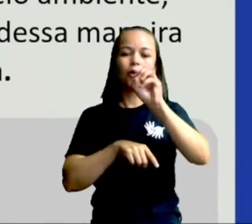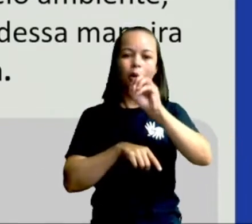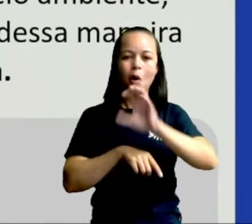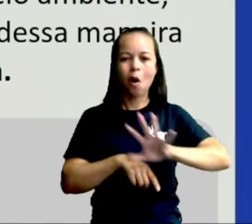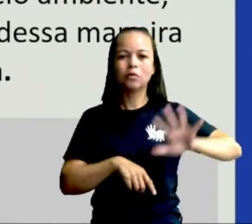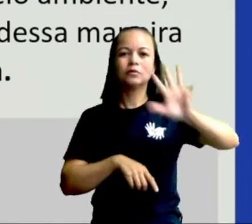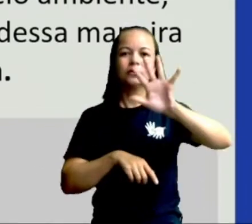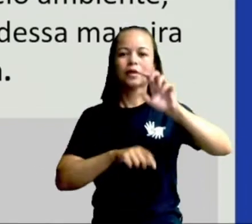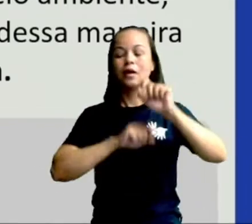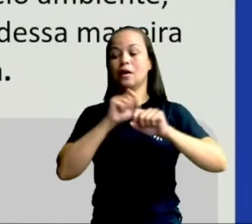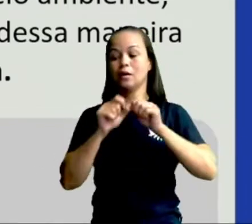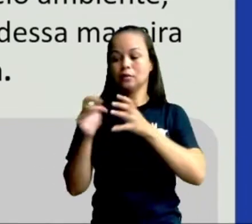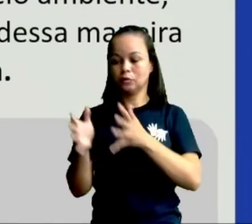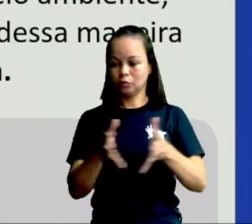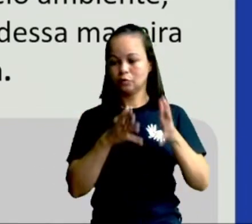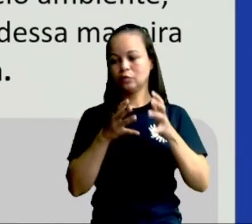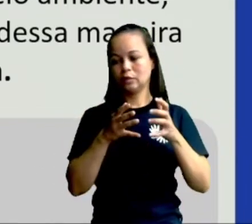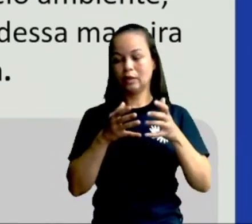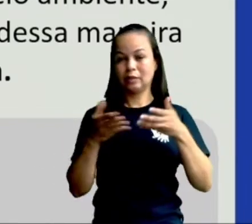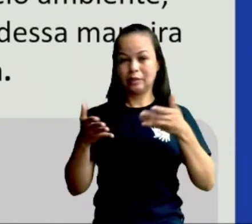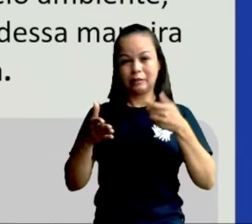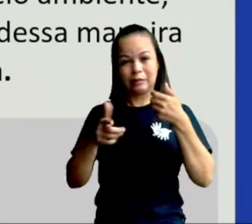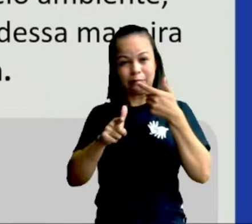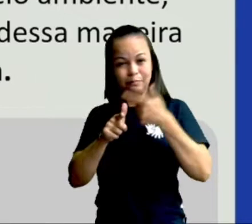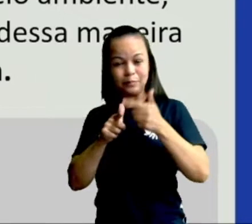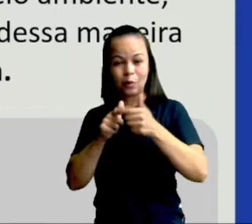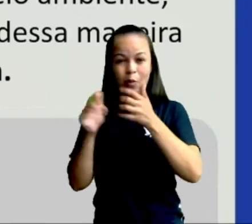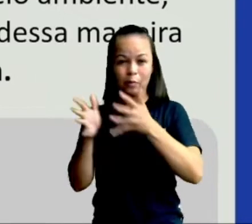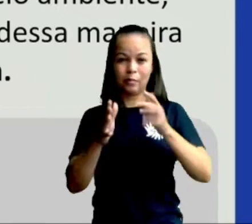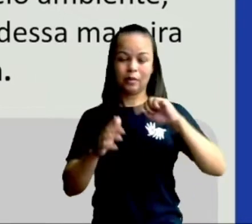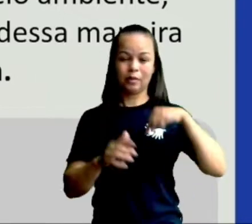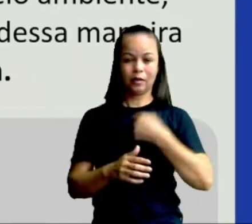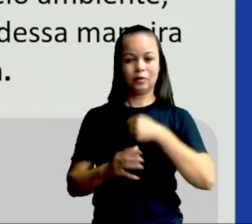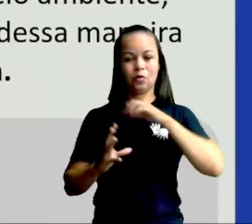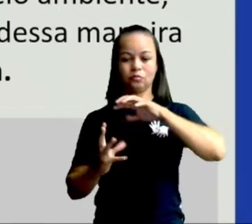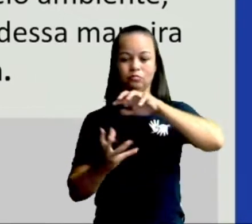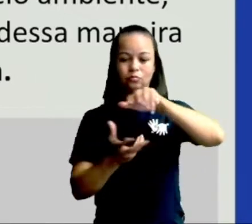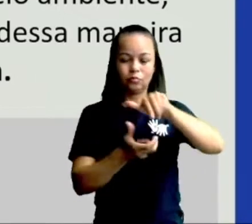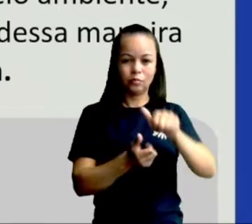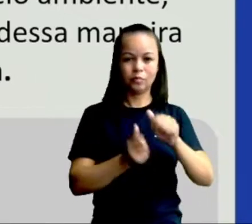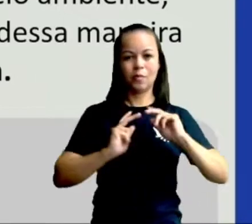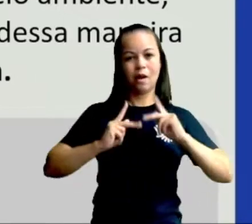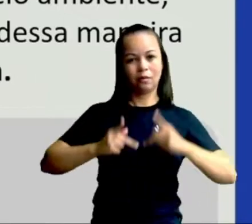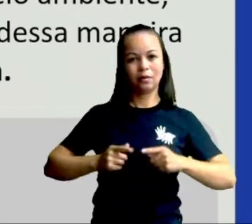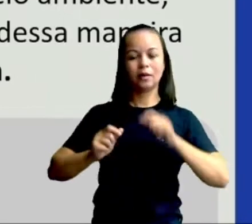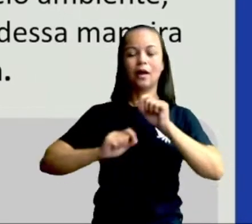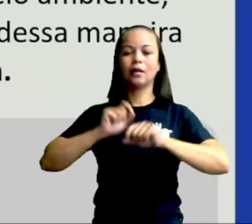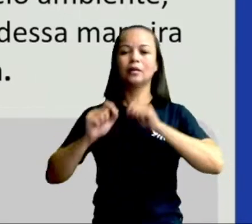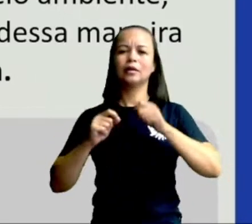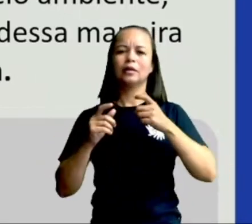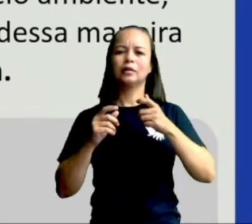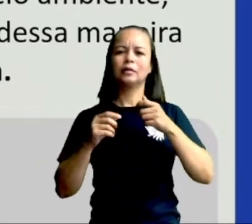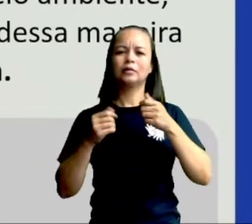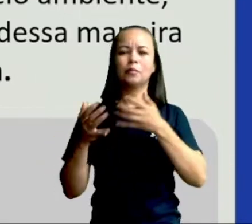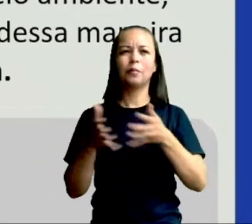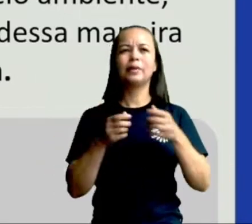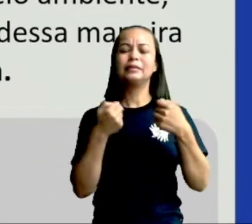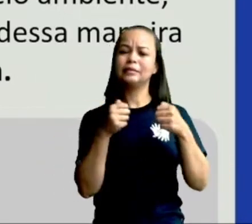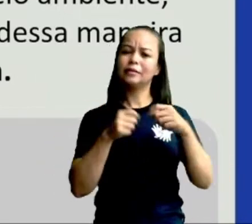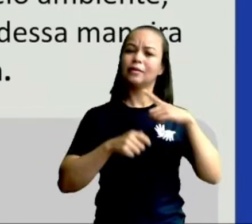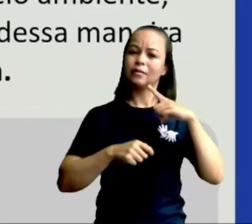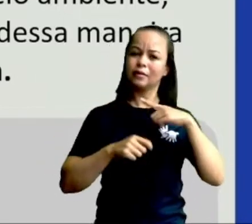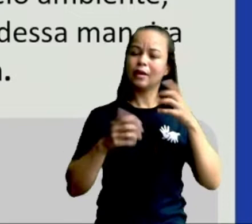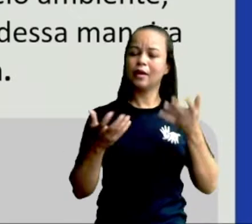muito a nossa história, a história da nossa humanidade, de uma humanidade que a gente espera que seja saudável, que gerencie bem os nossos recursos de